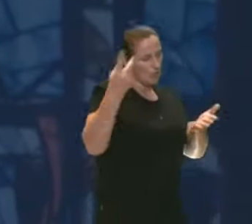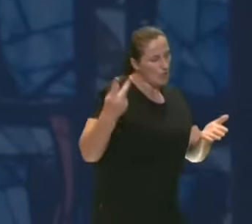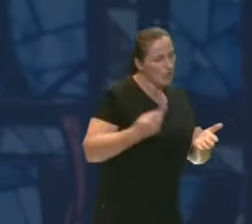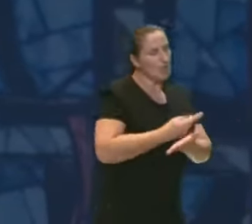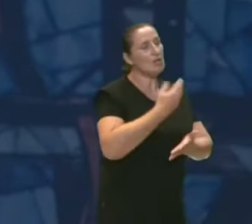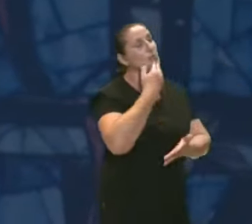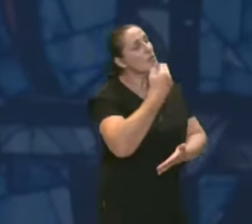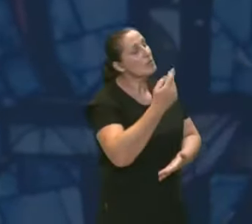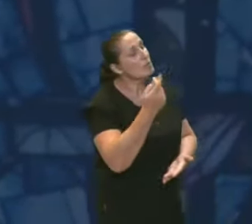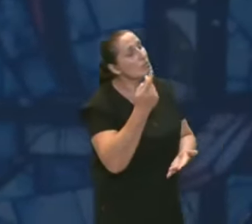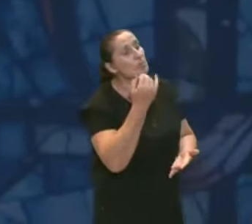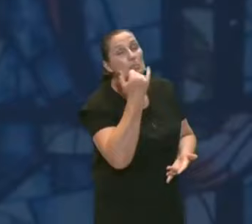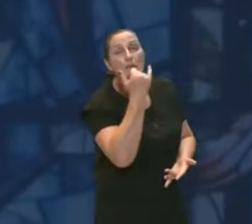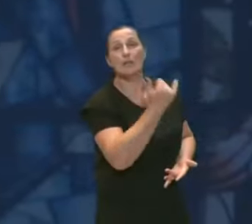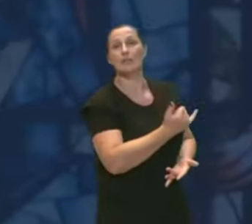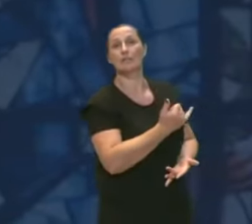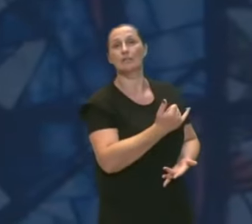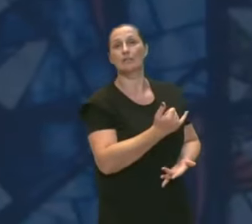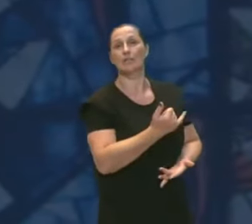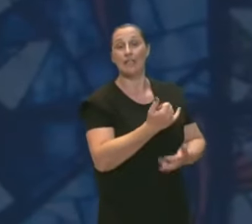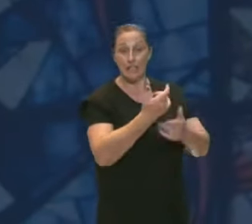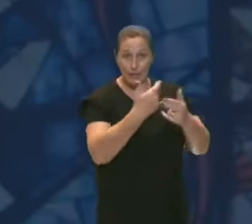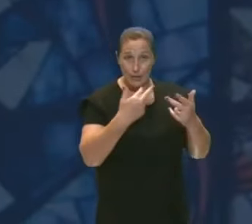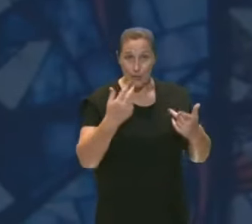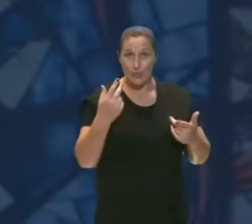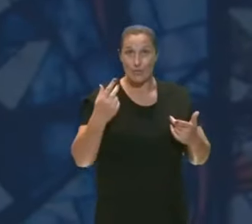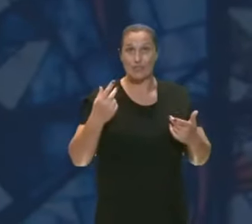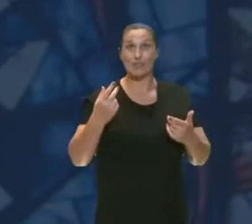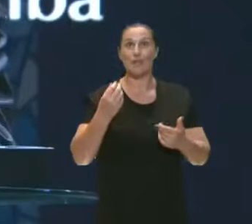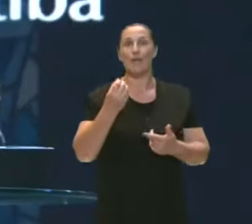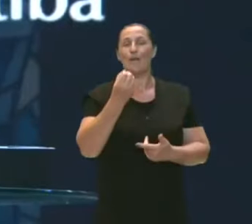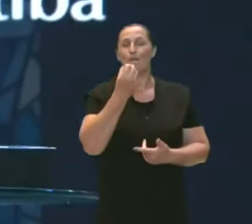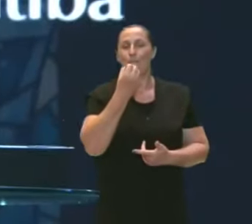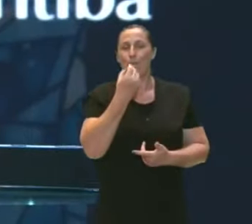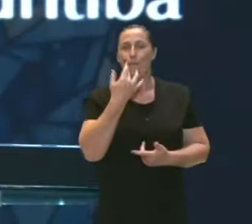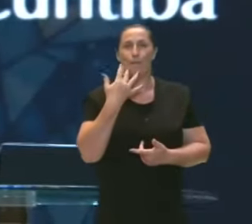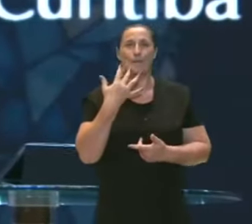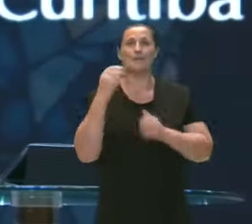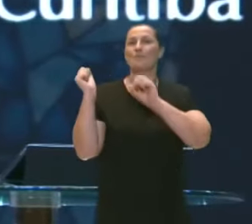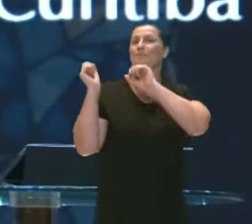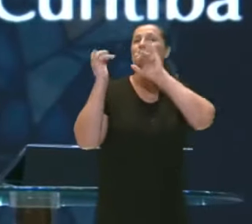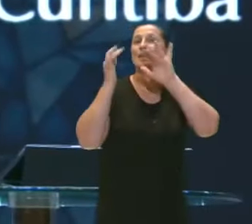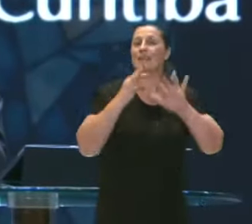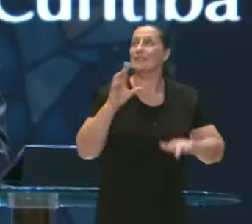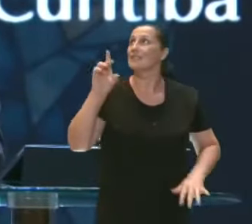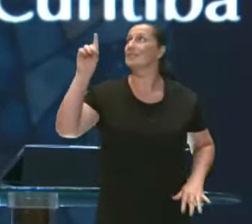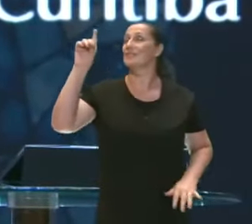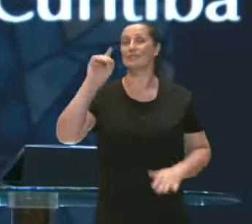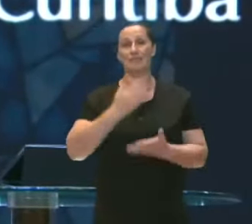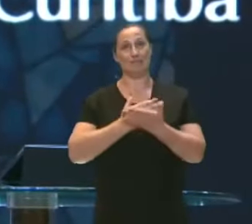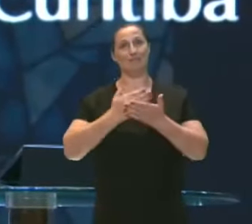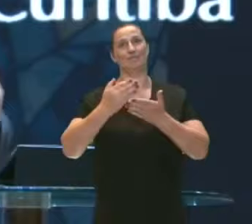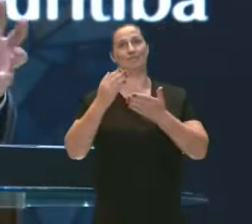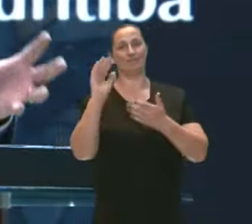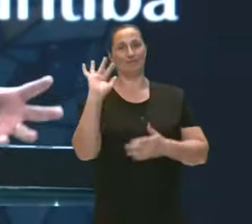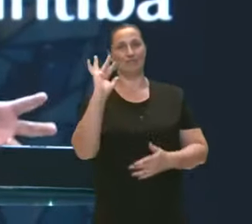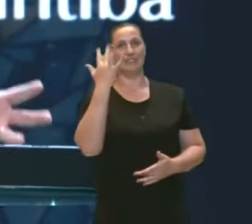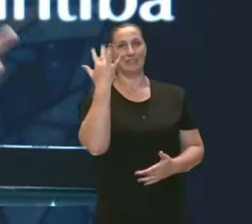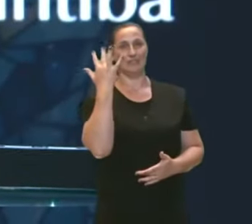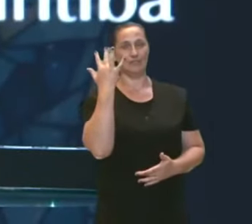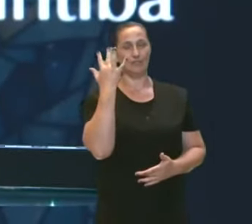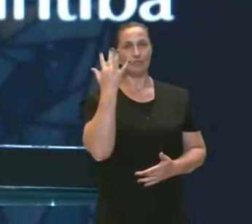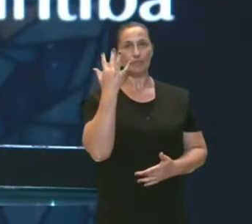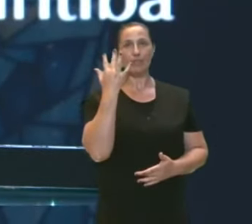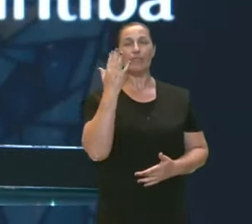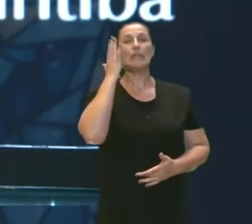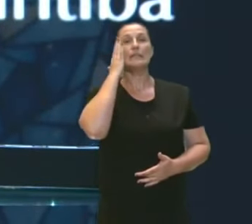novas de Deus vão começar a acontecer. Segunda lição. Segunda atitude. É ter a